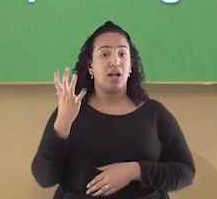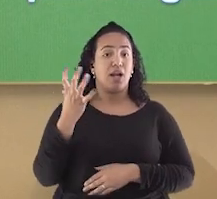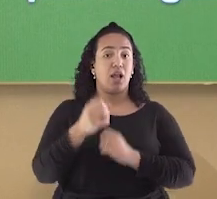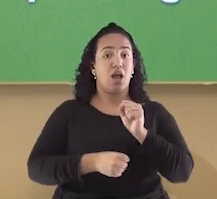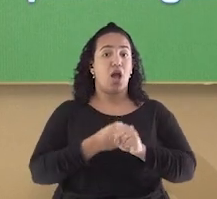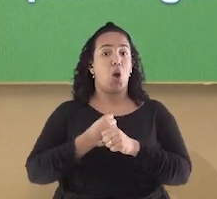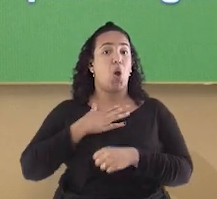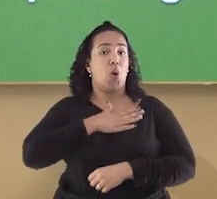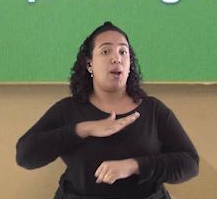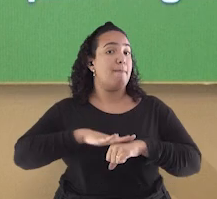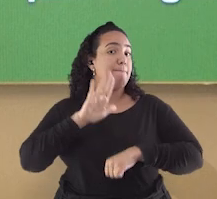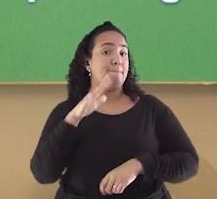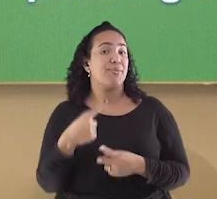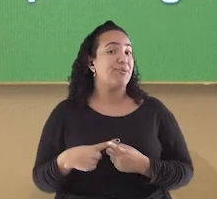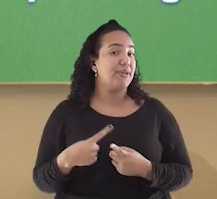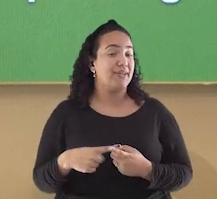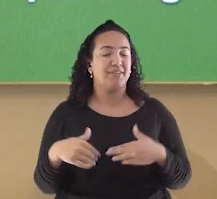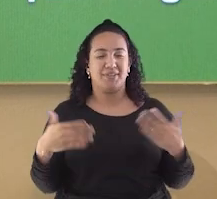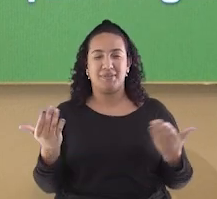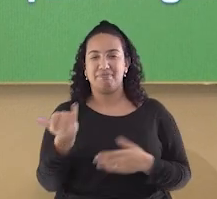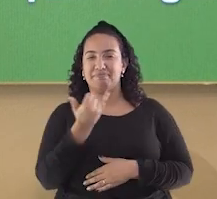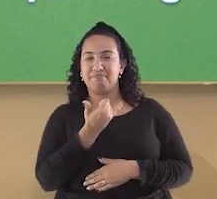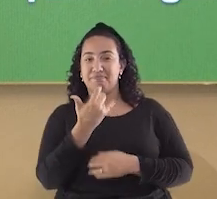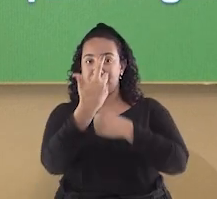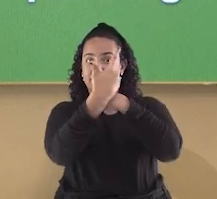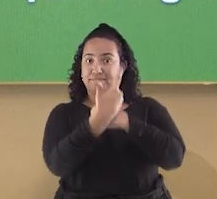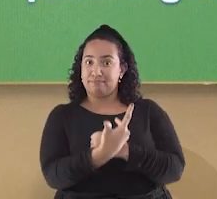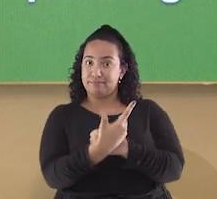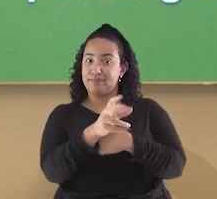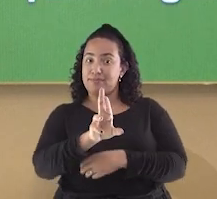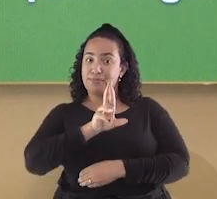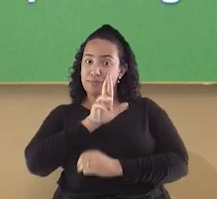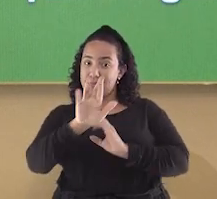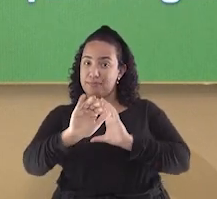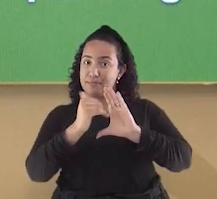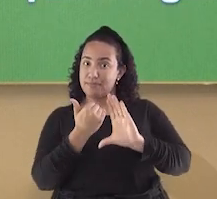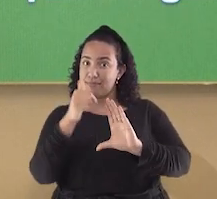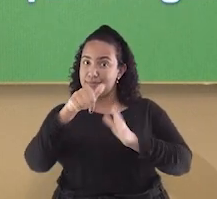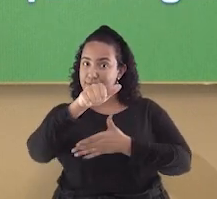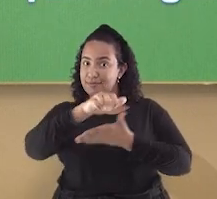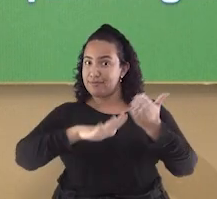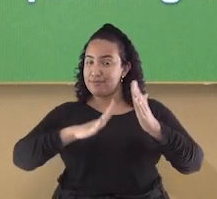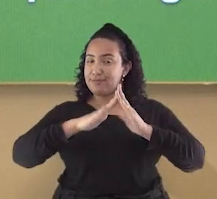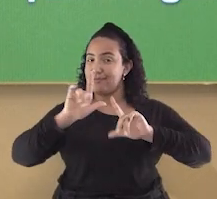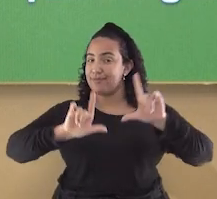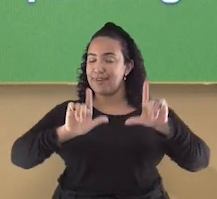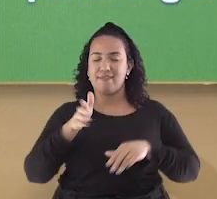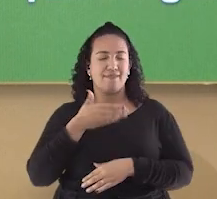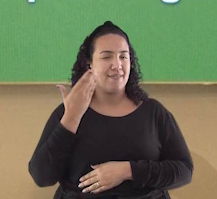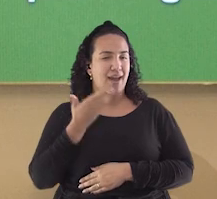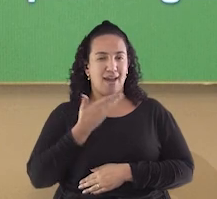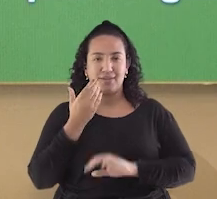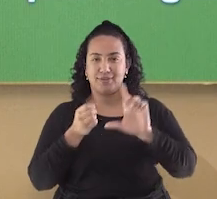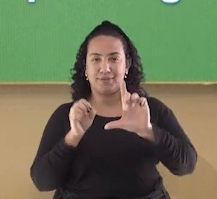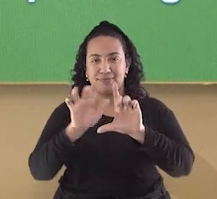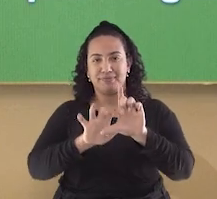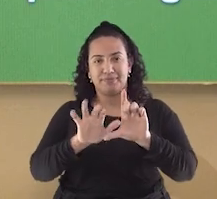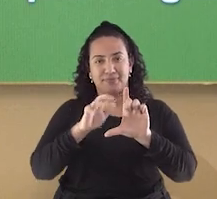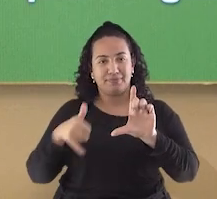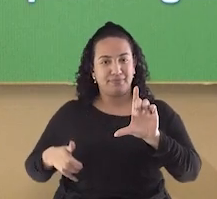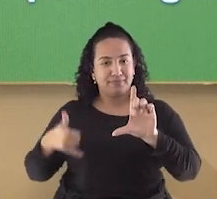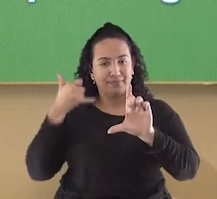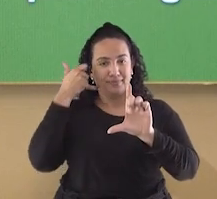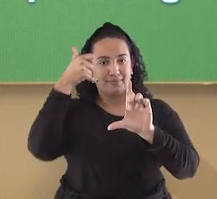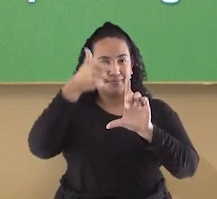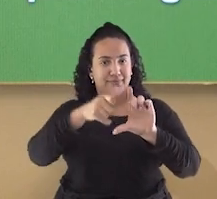pra gente! Grave um vídeo com sua resposta e envie para o Dever em Casa na TV. É bem fácil, é só apontar a câmera do seu celular para o QR Code que